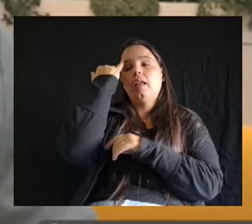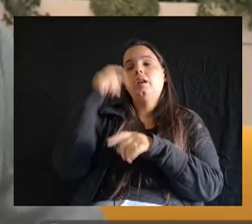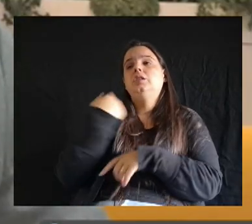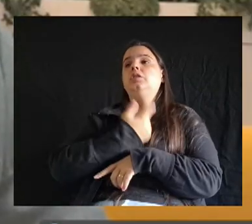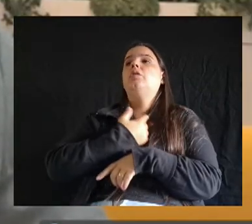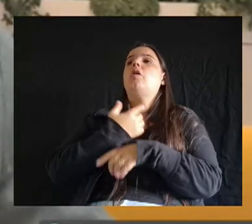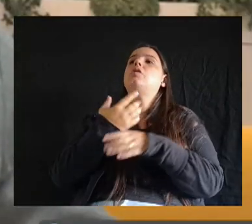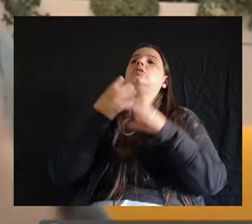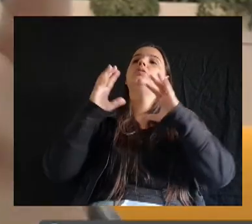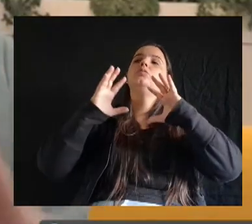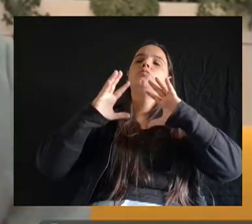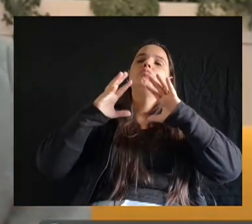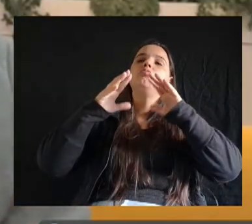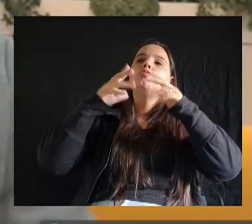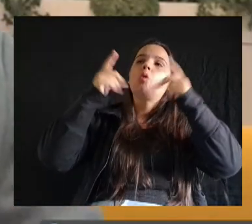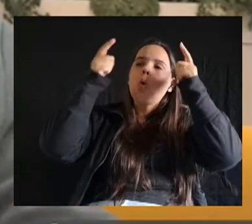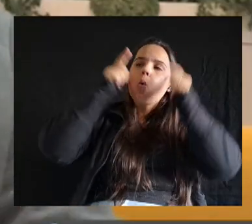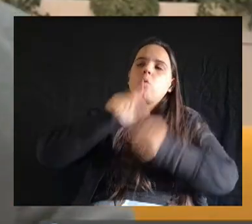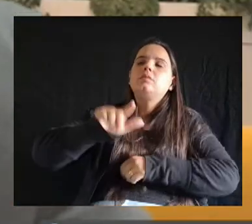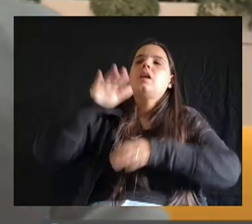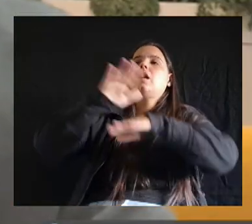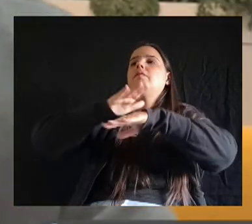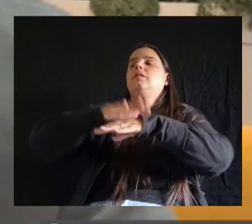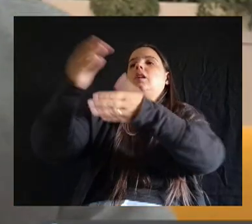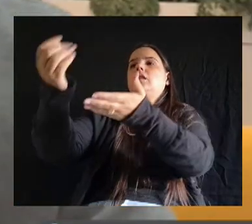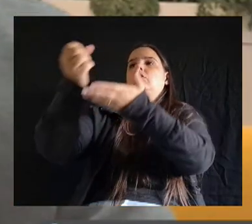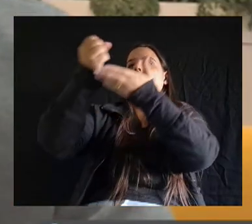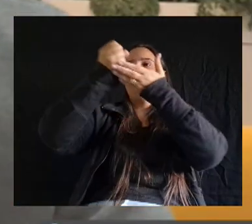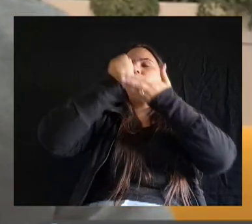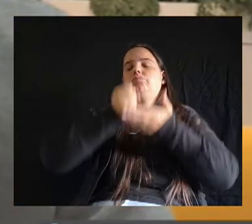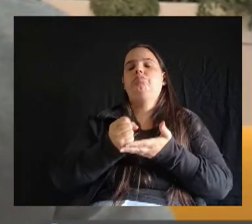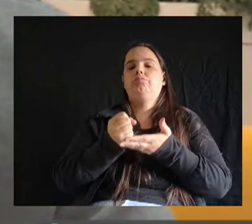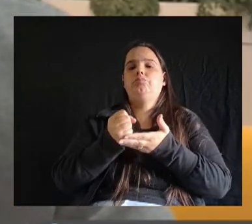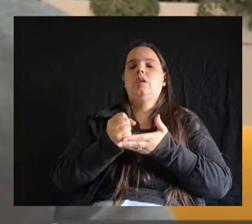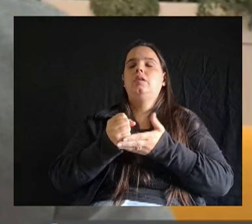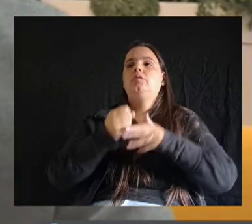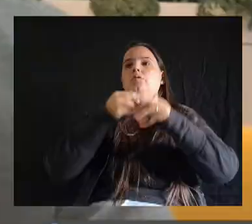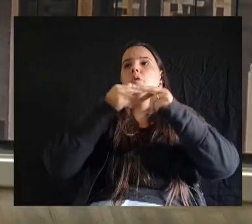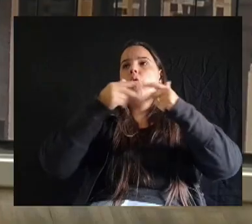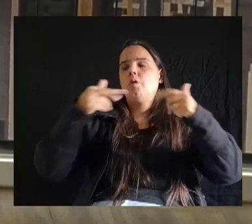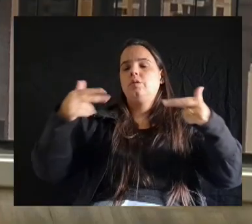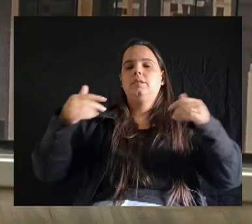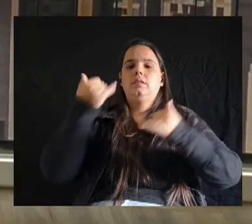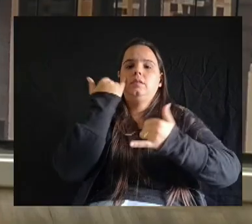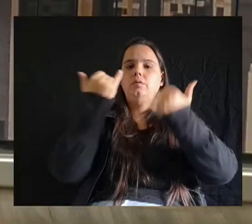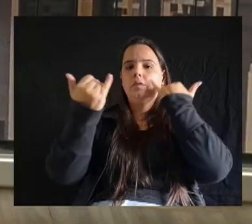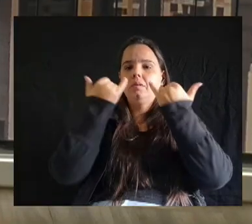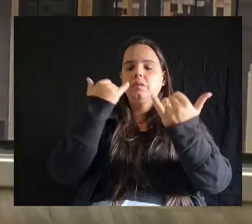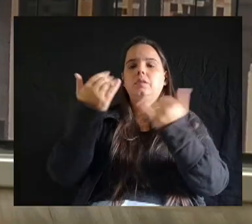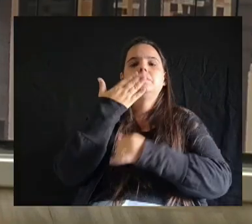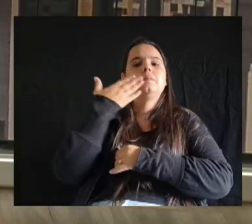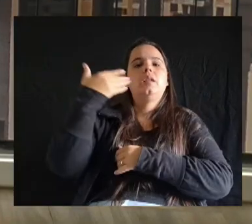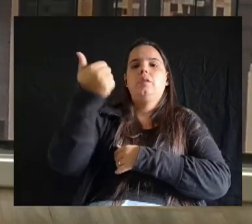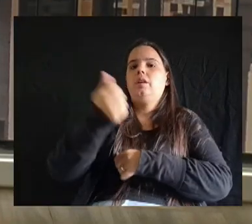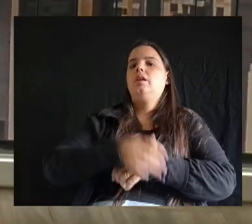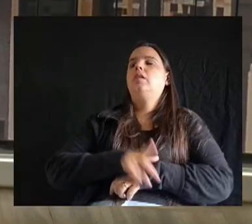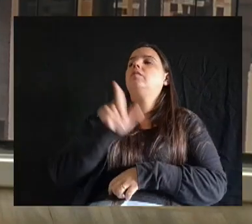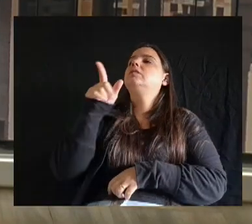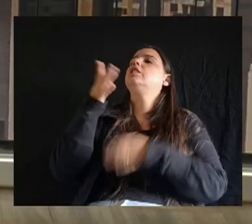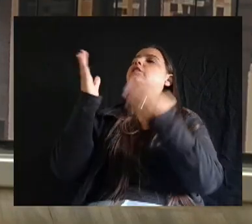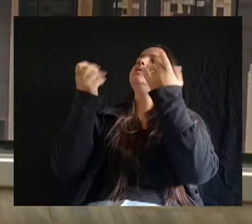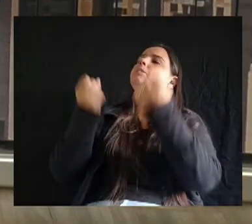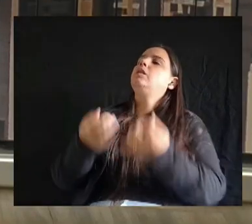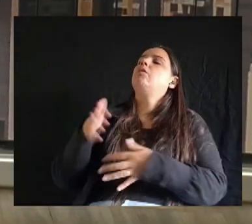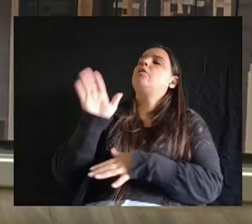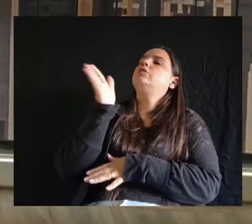infraestrutura para, de uma forma mais ampla, melhorar o desempenho dos data centers. Fabrício, você falou já um pouco sobre a região de